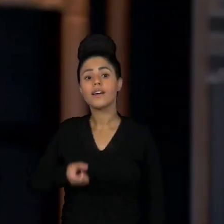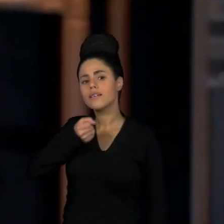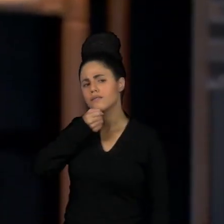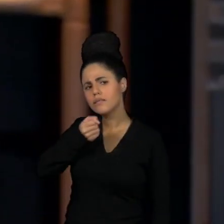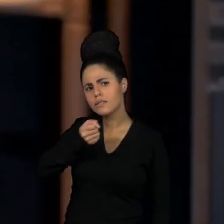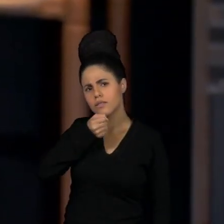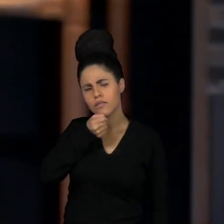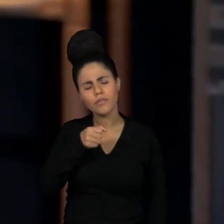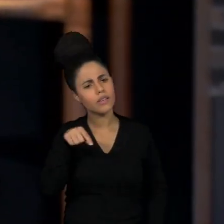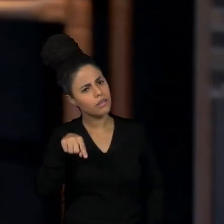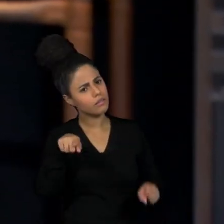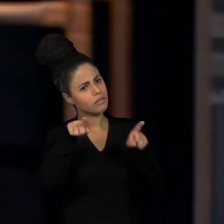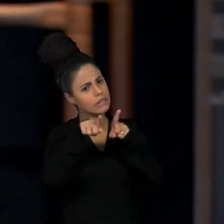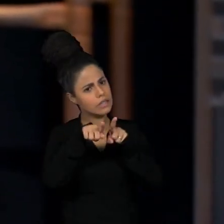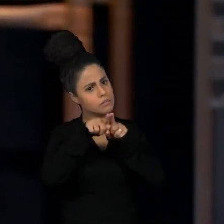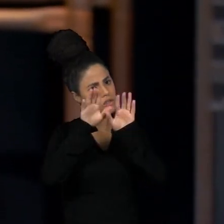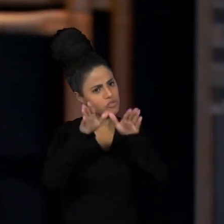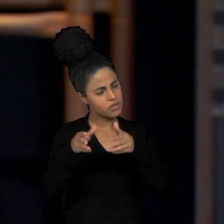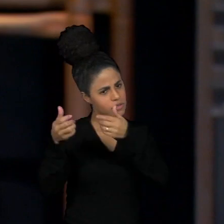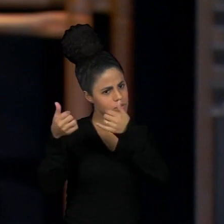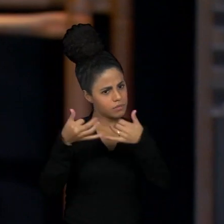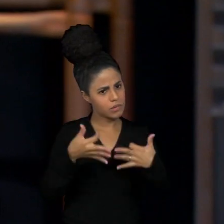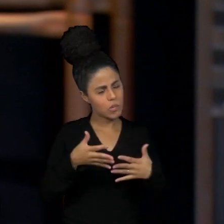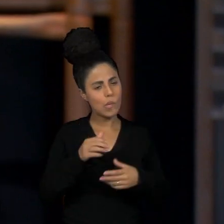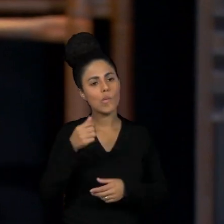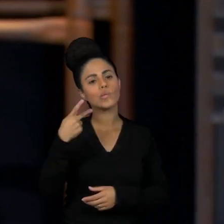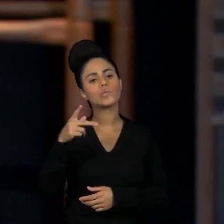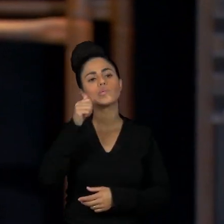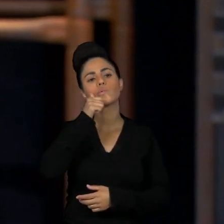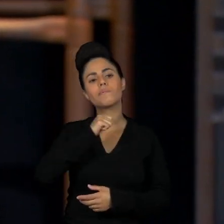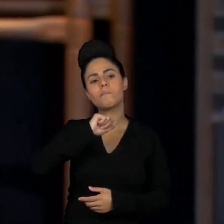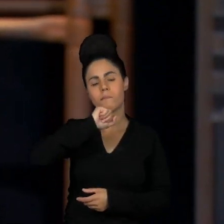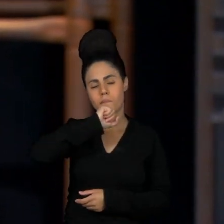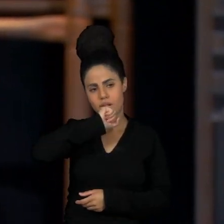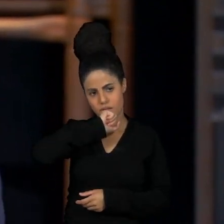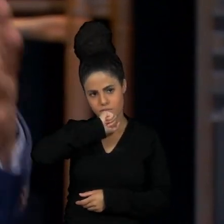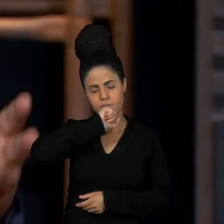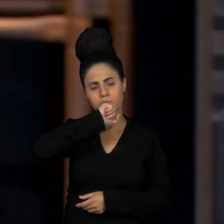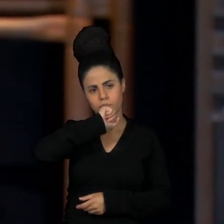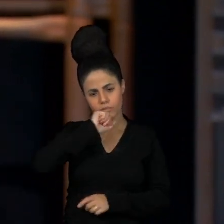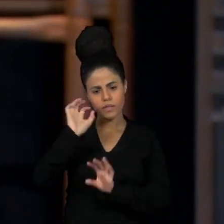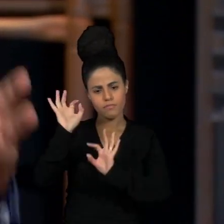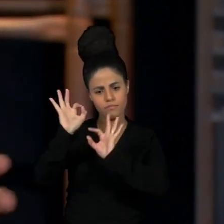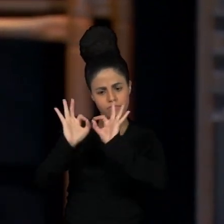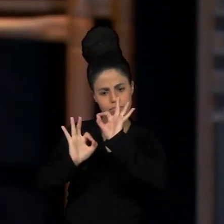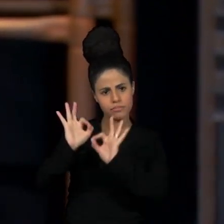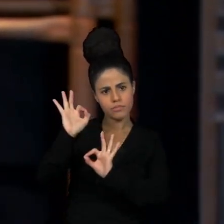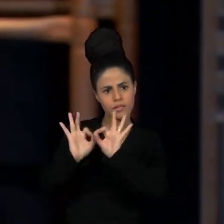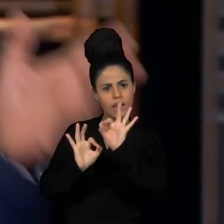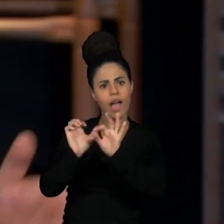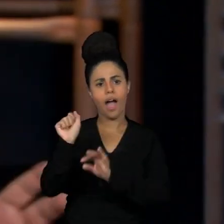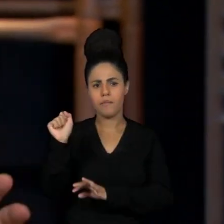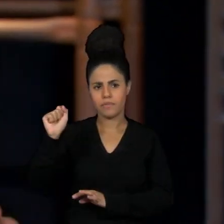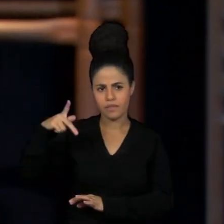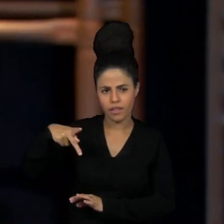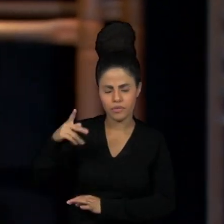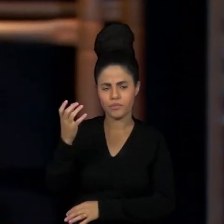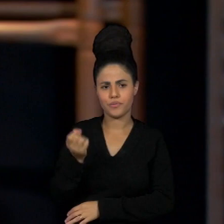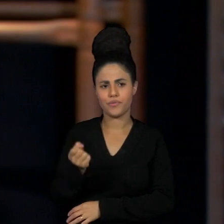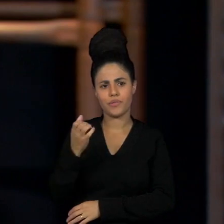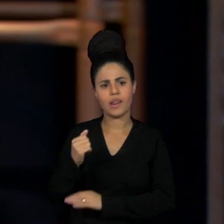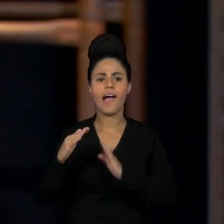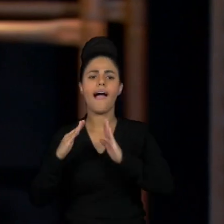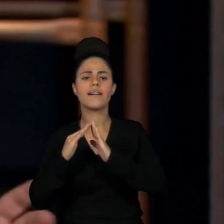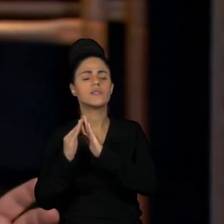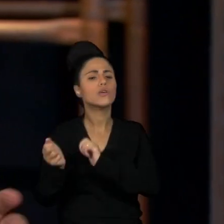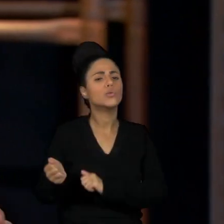e aqui mesmo você já falou dela, da sua mãe, que está preparando, a aposentadoria, uma casa